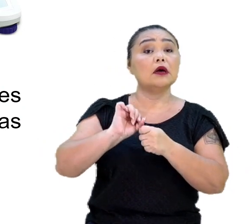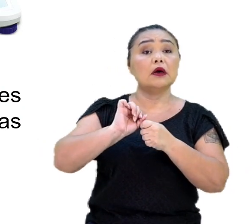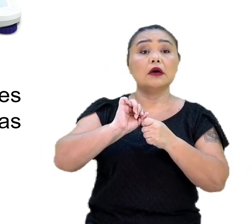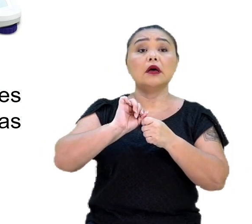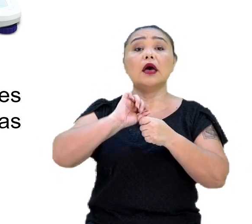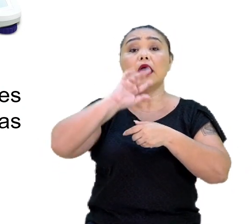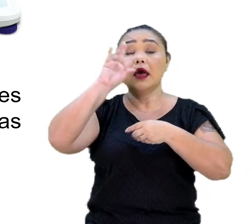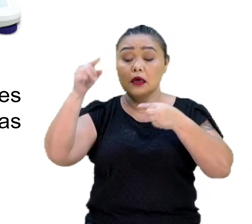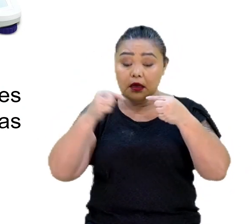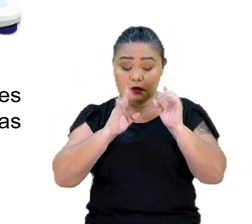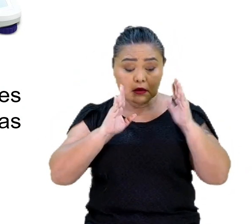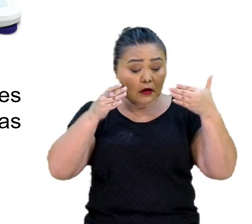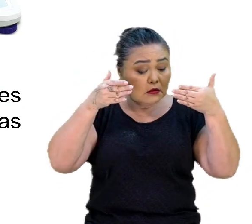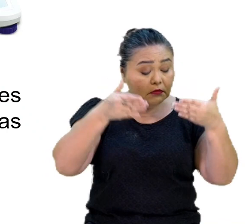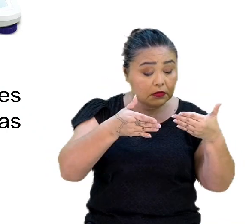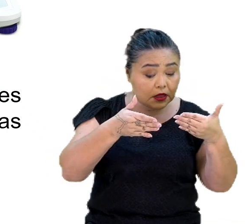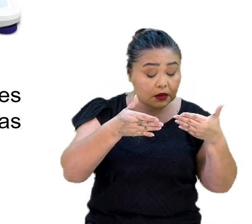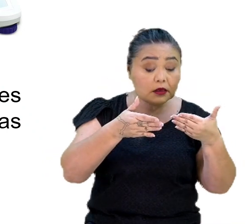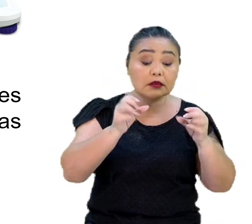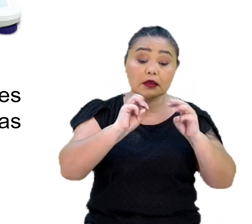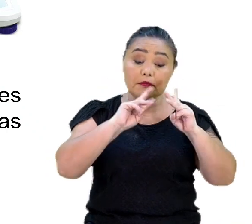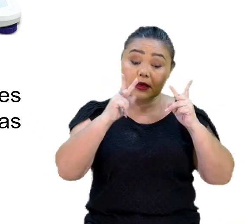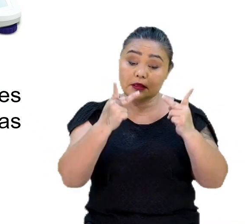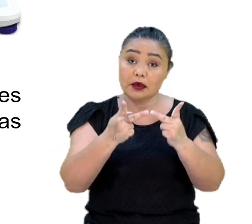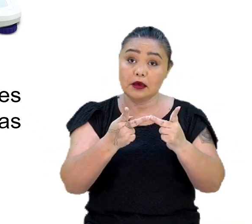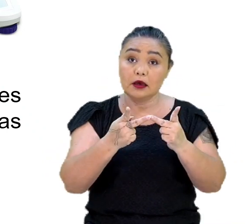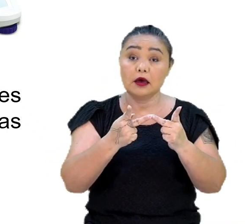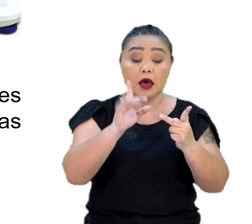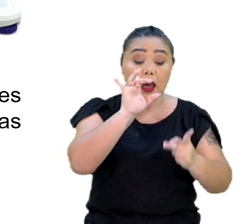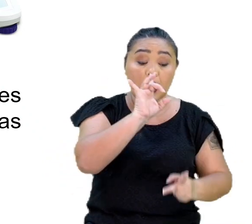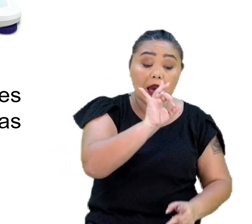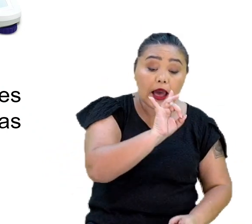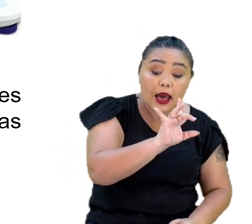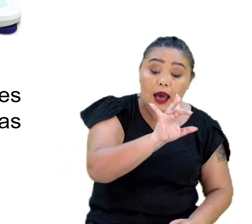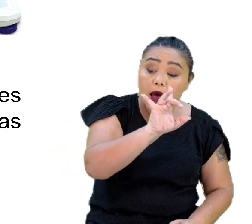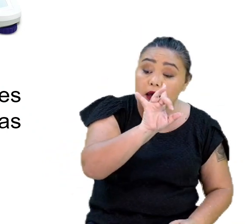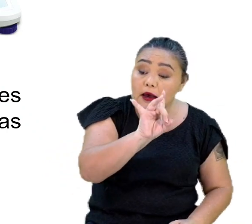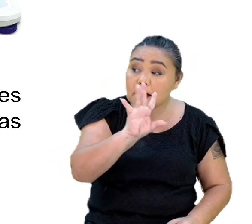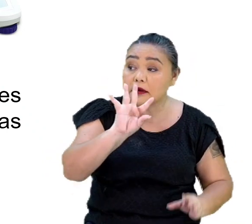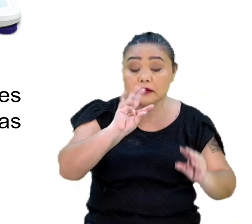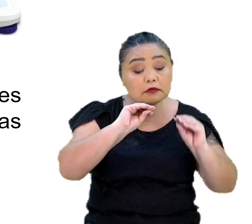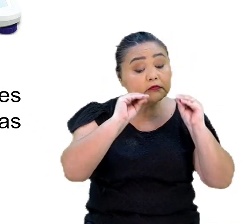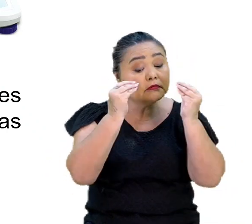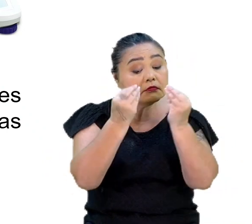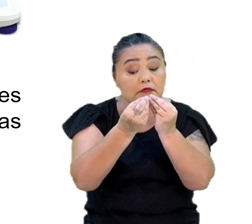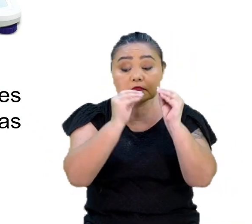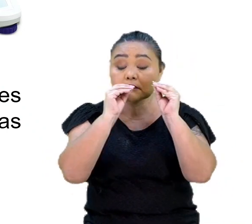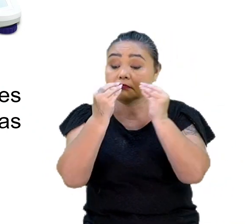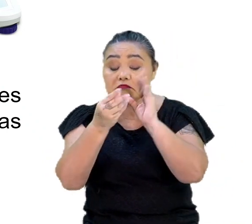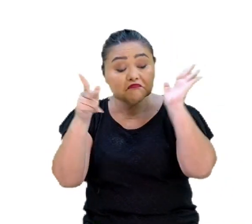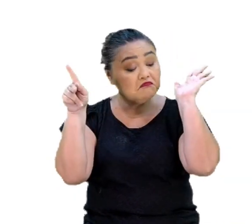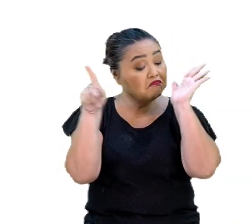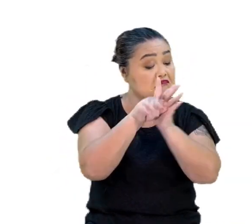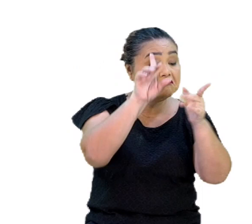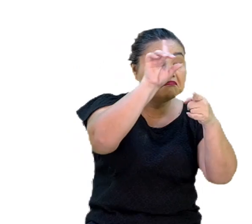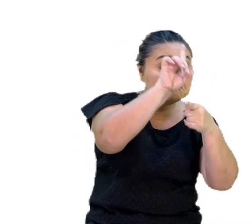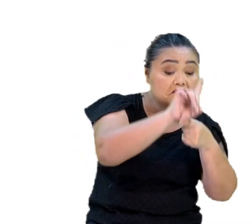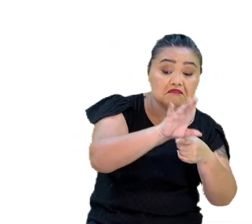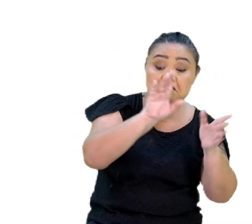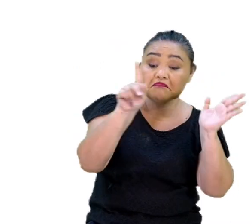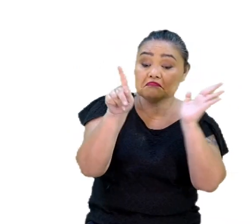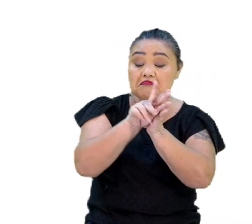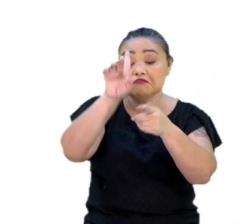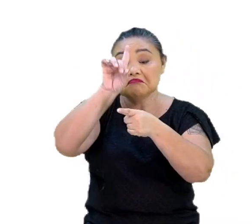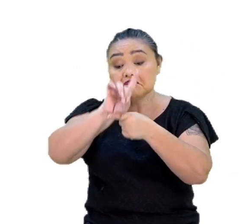propriedade específica da matéria. Cada substância apresenta a sua própria densidade. Mas existem